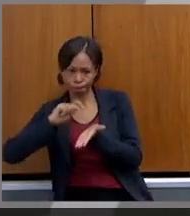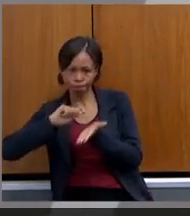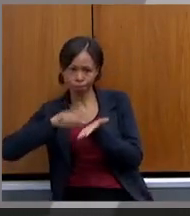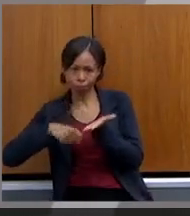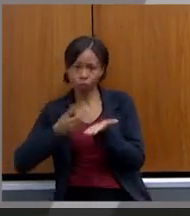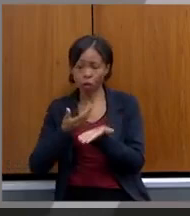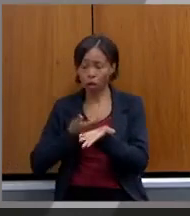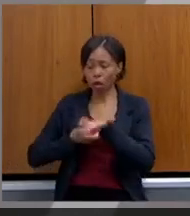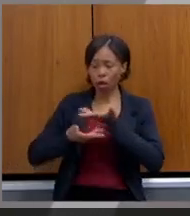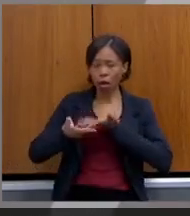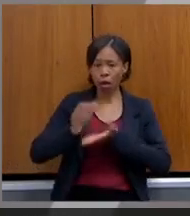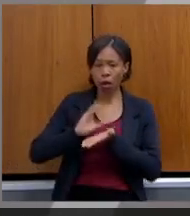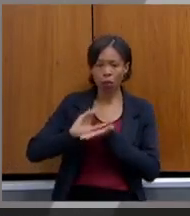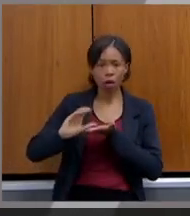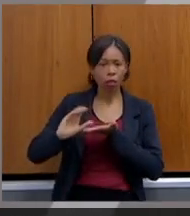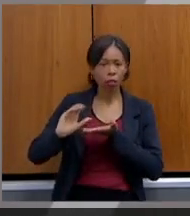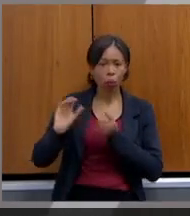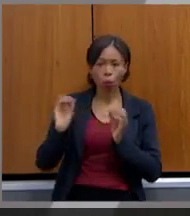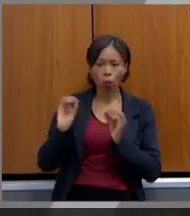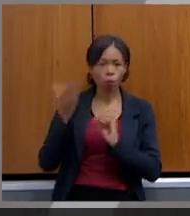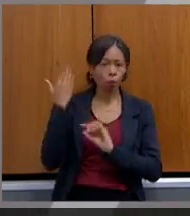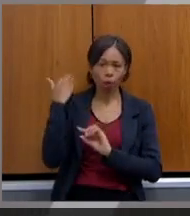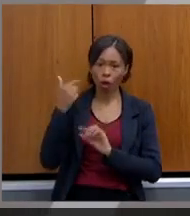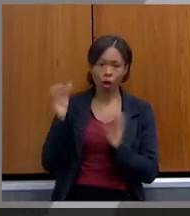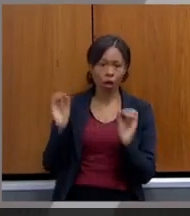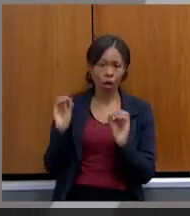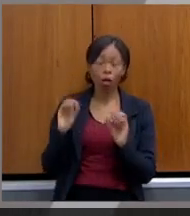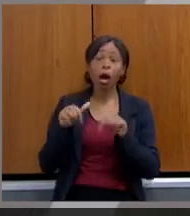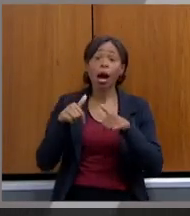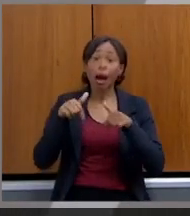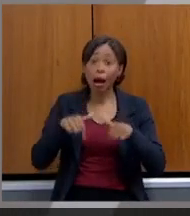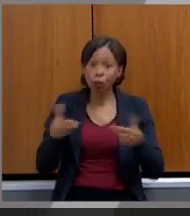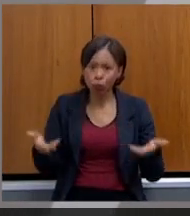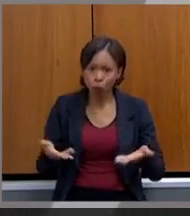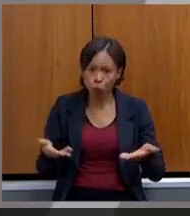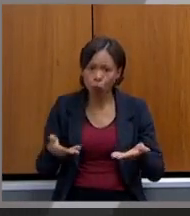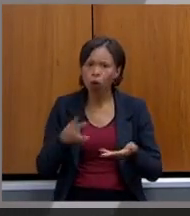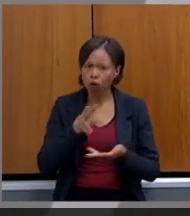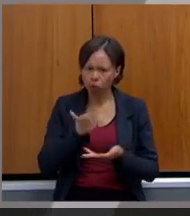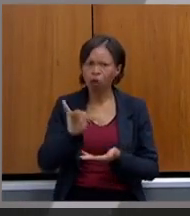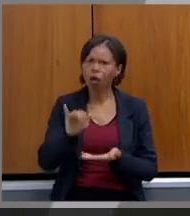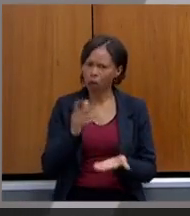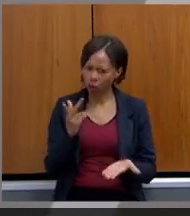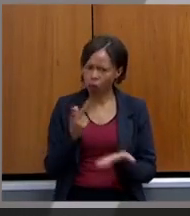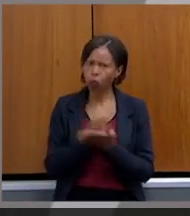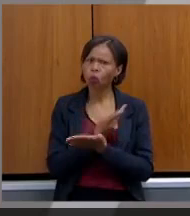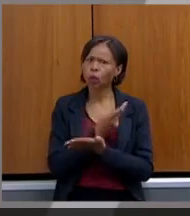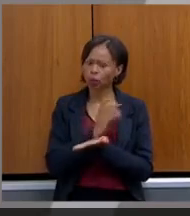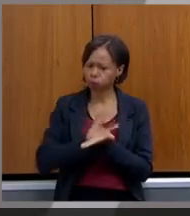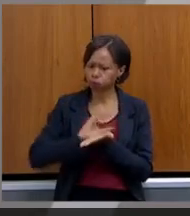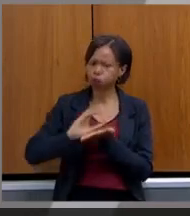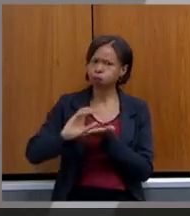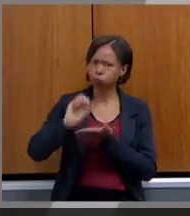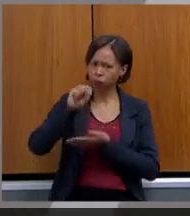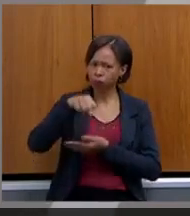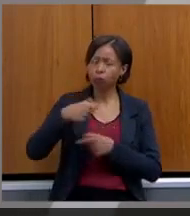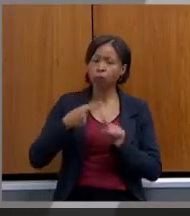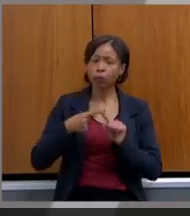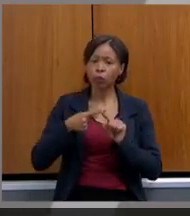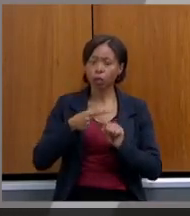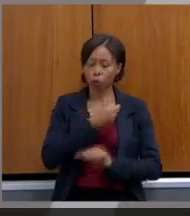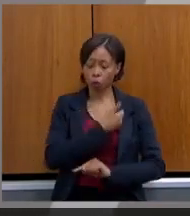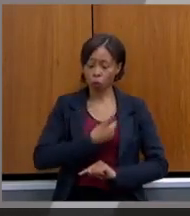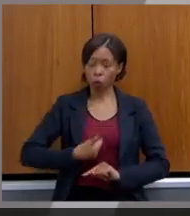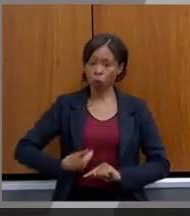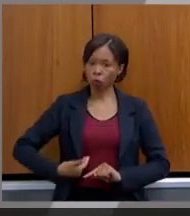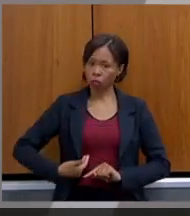repasse não aconteciam e agora eu não tenho dúvida que vai acontecer eu não tenho dúvida que vai acontecer porque é um governo